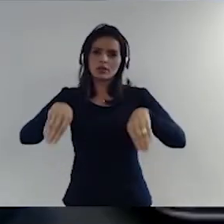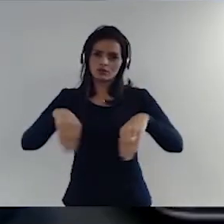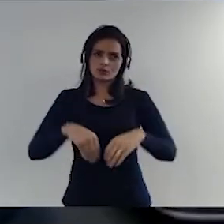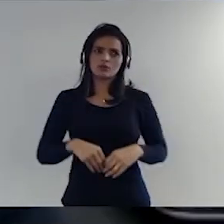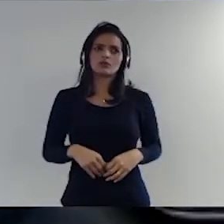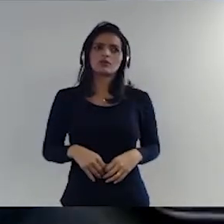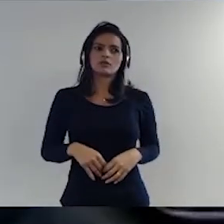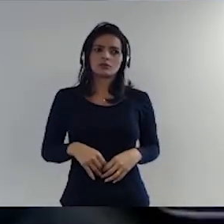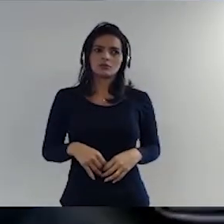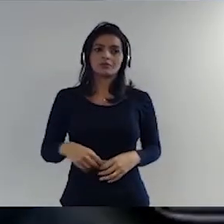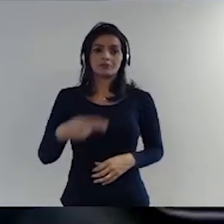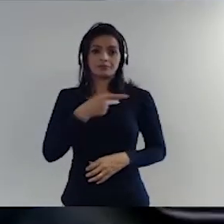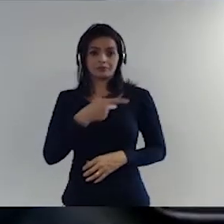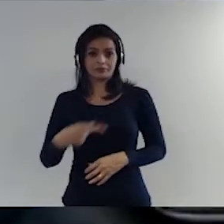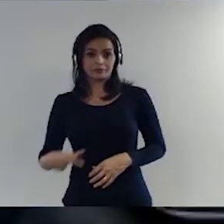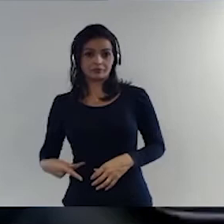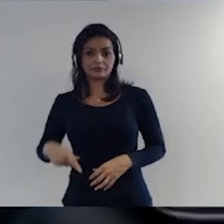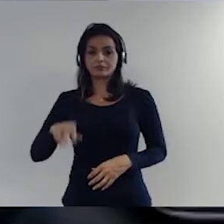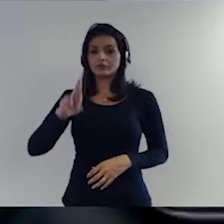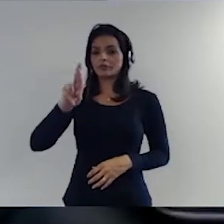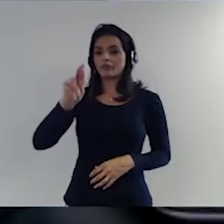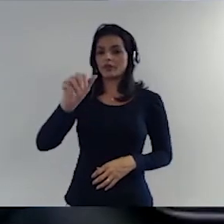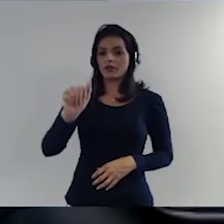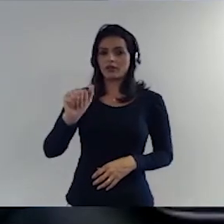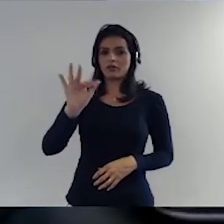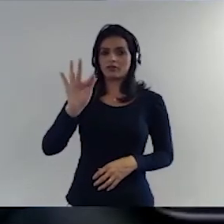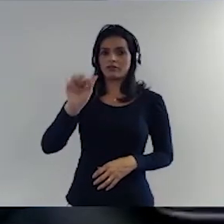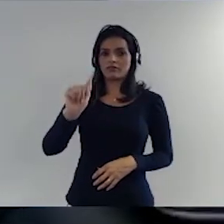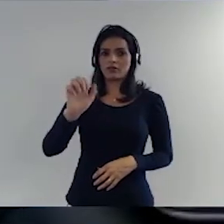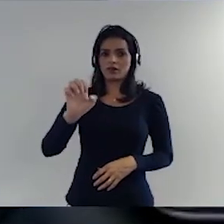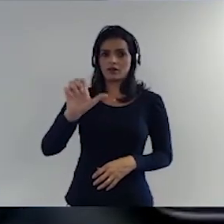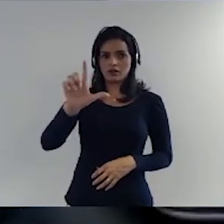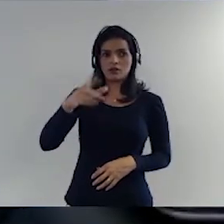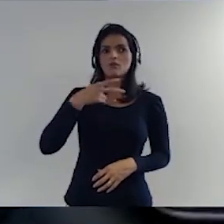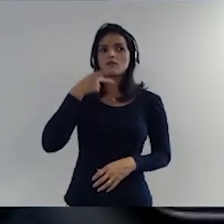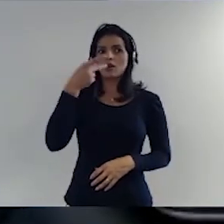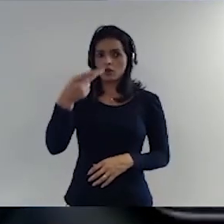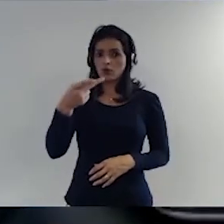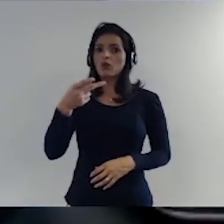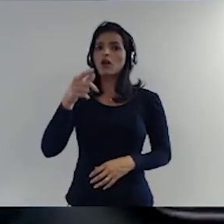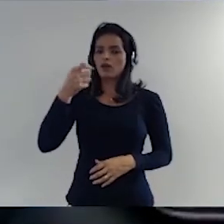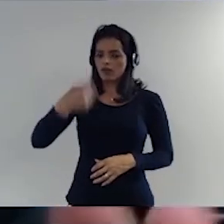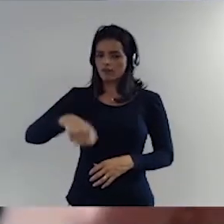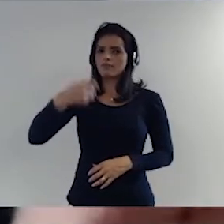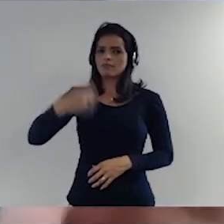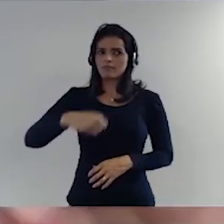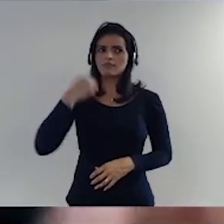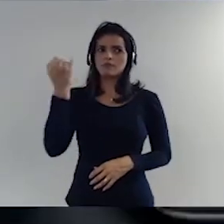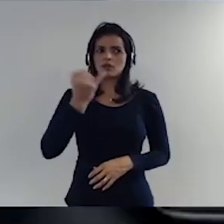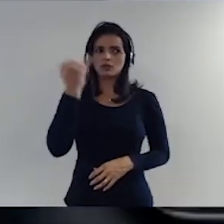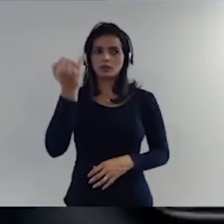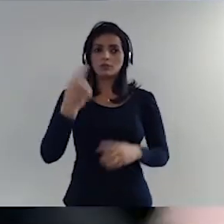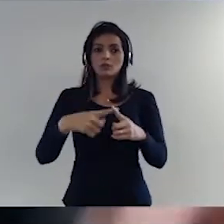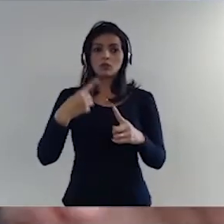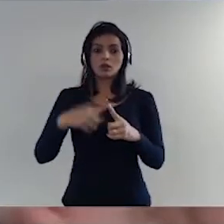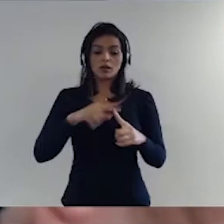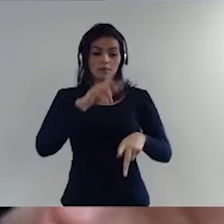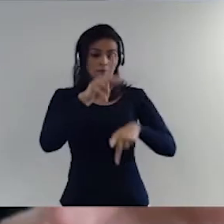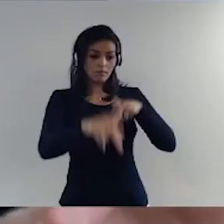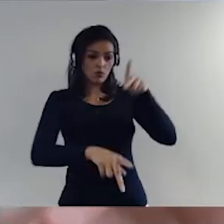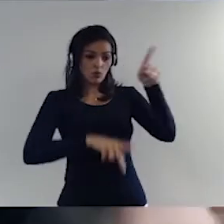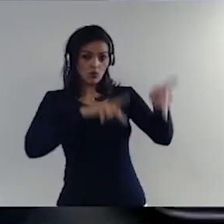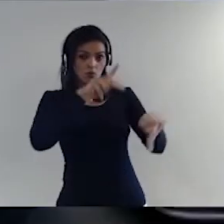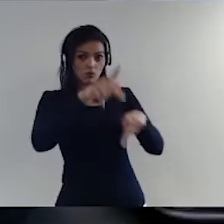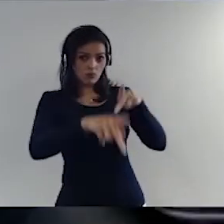O presidente Rafael destacou algo fundamental nessa compreensão. Mais da metade da